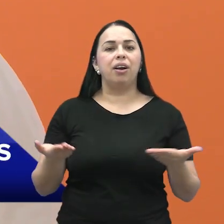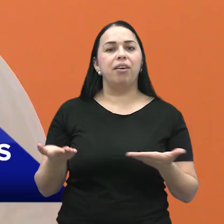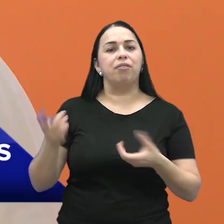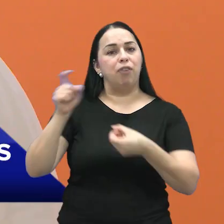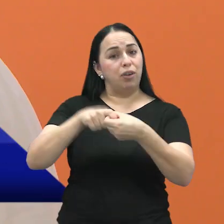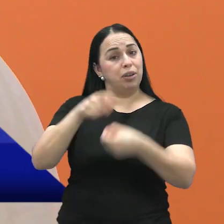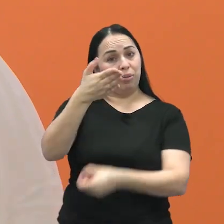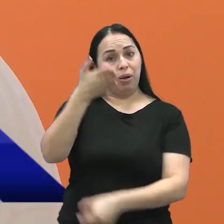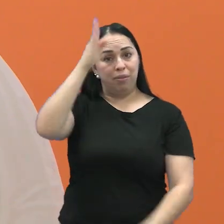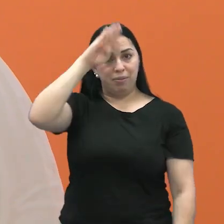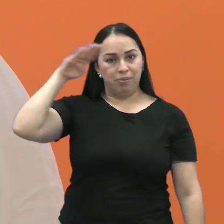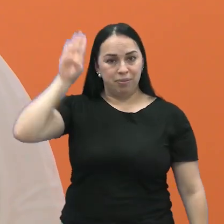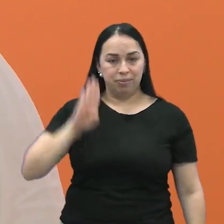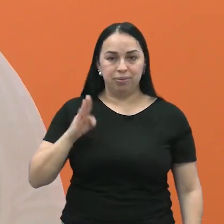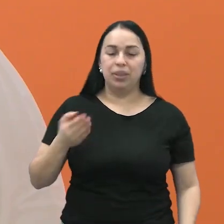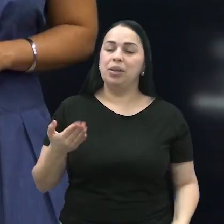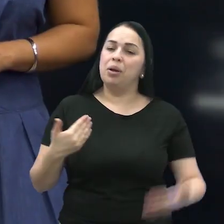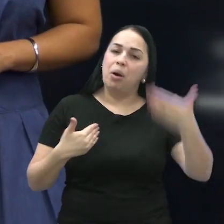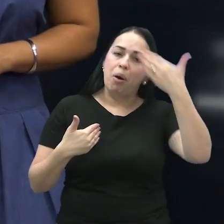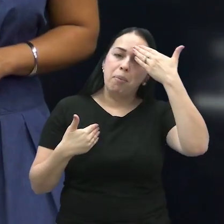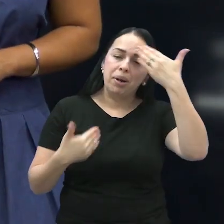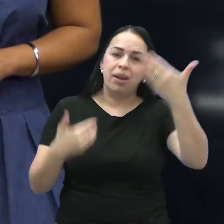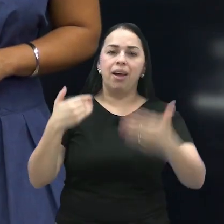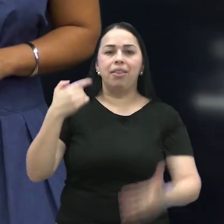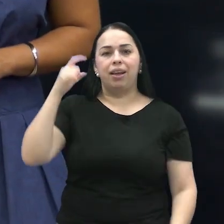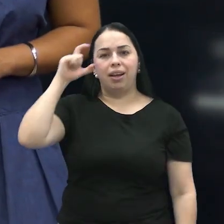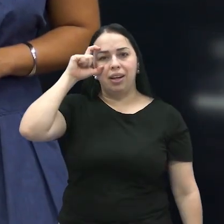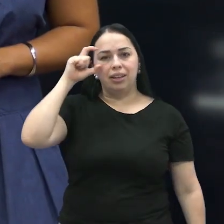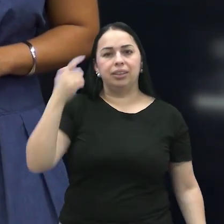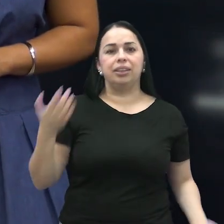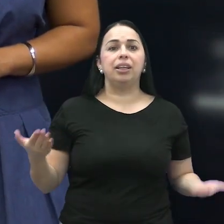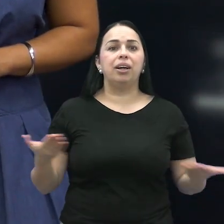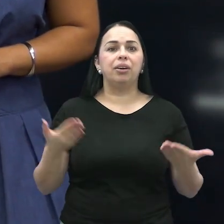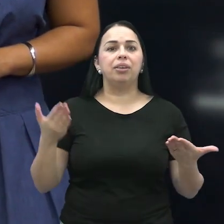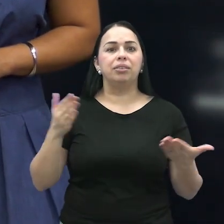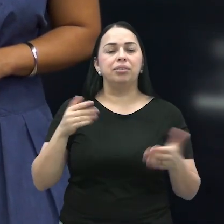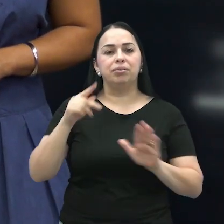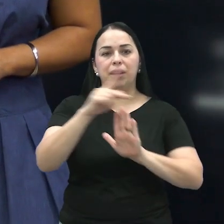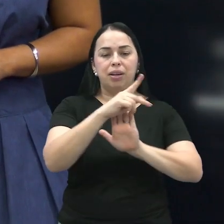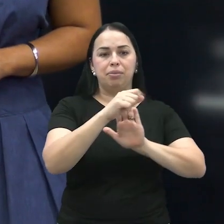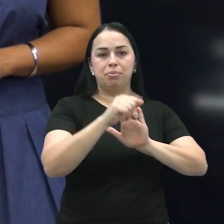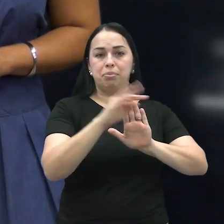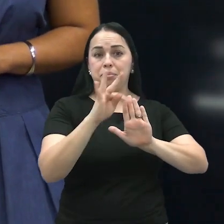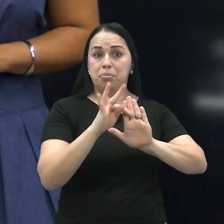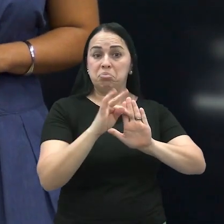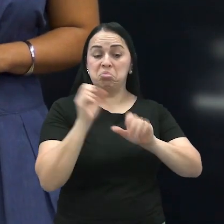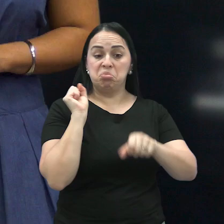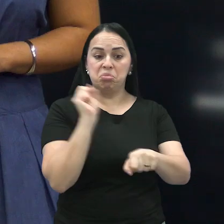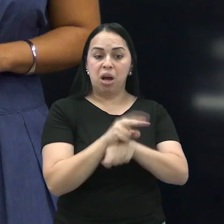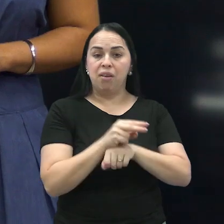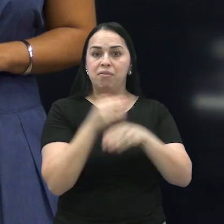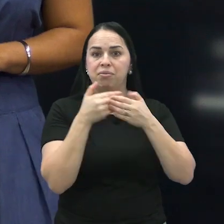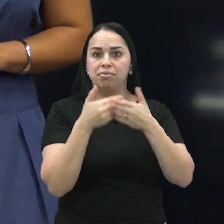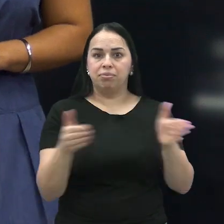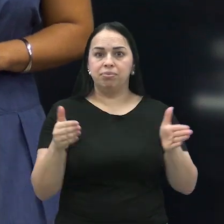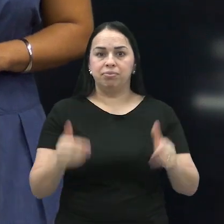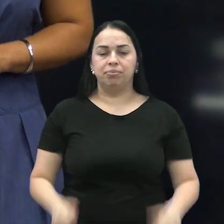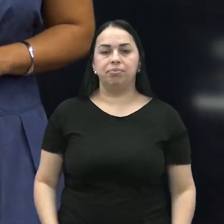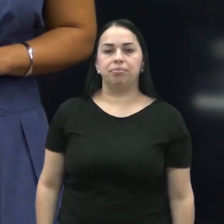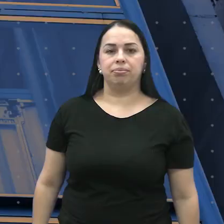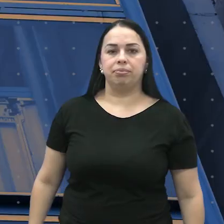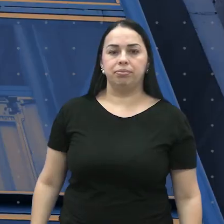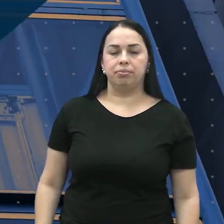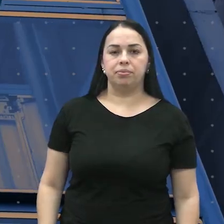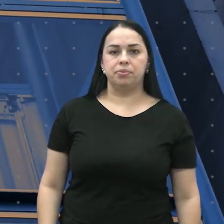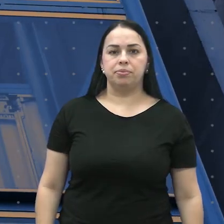Eu volto com você no estúdio. Obrigada, Ana. Vamos saber agora quais são as oportunidades abertas no